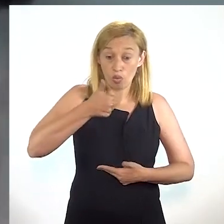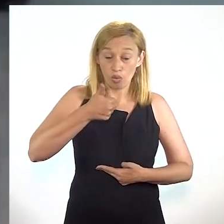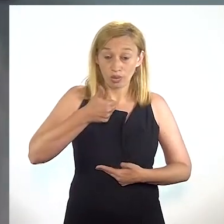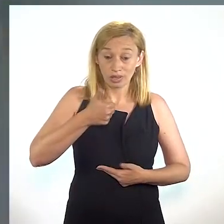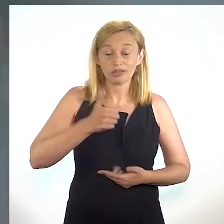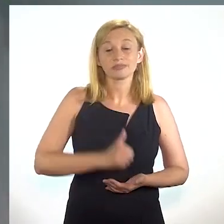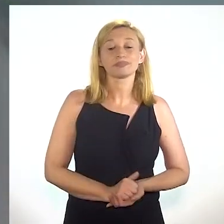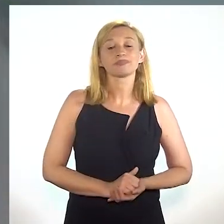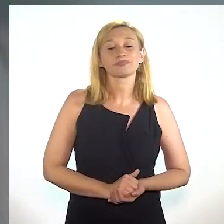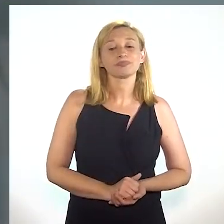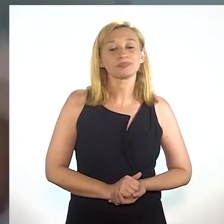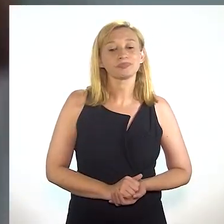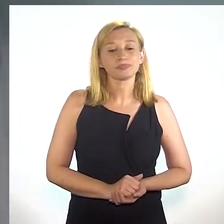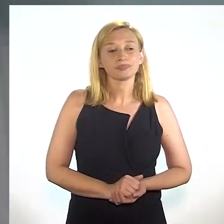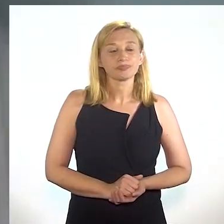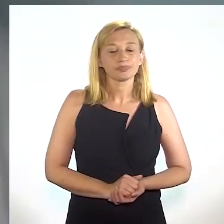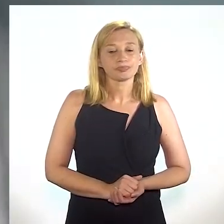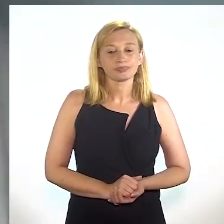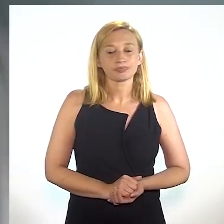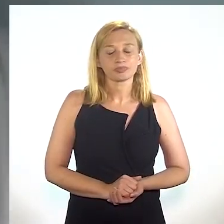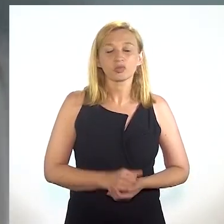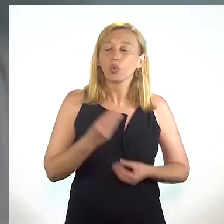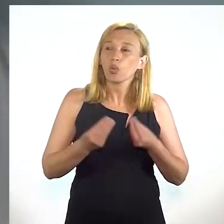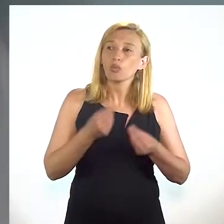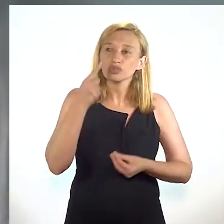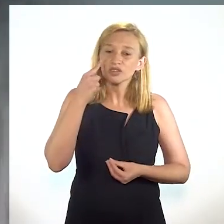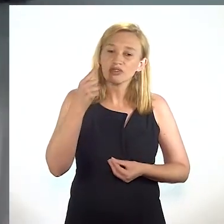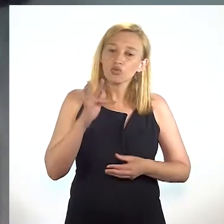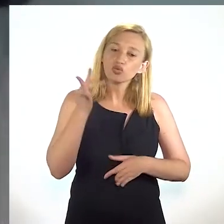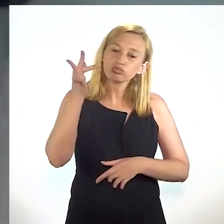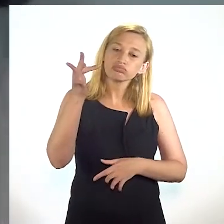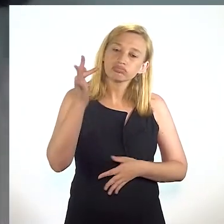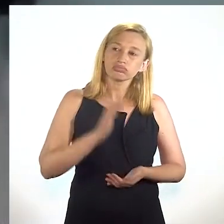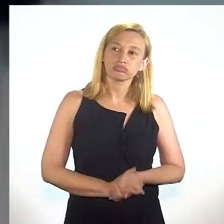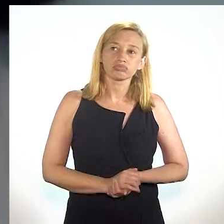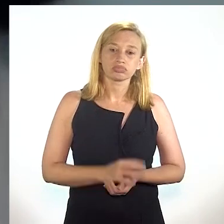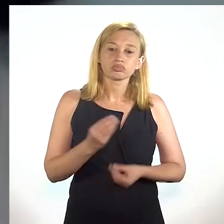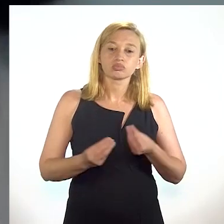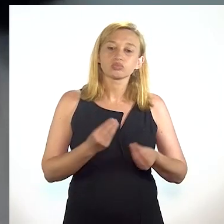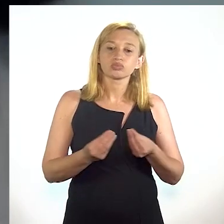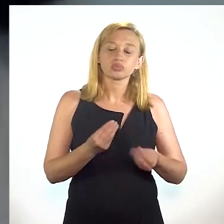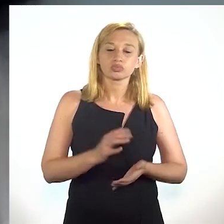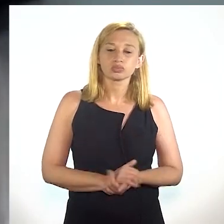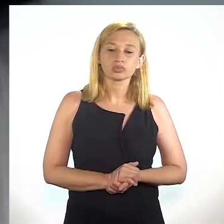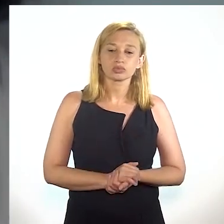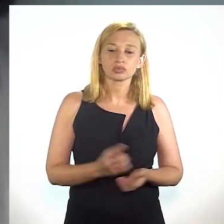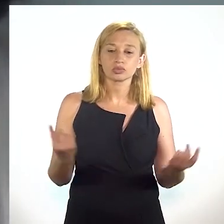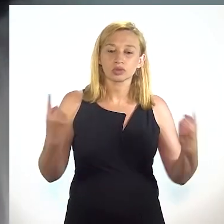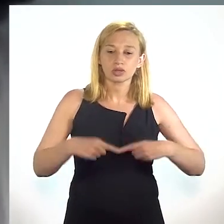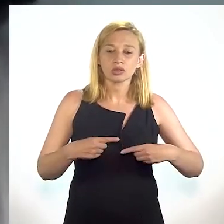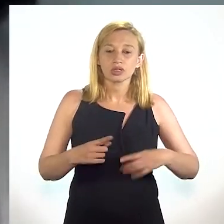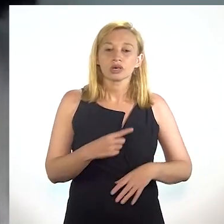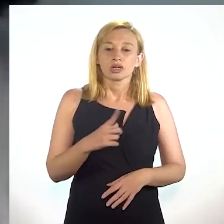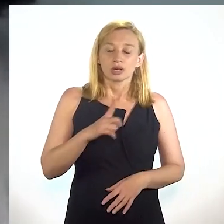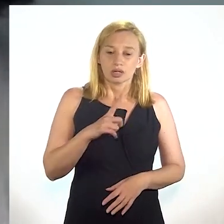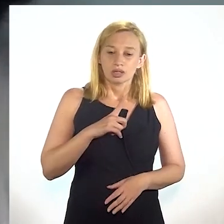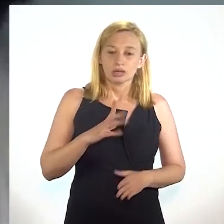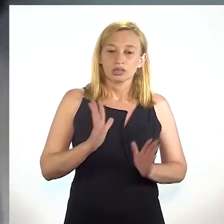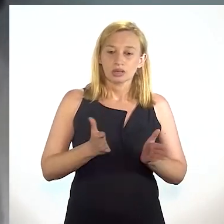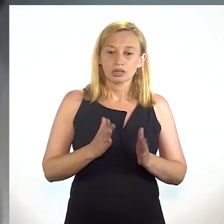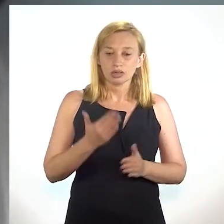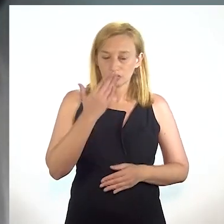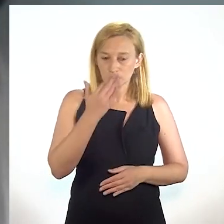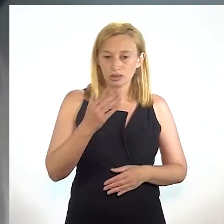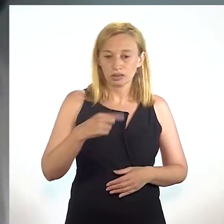um lado positivo, né? Rodando, girando para cima a roda. Como é que você vê o futuro e como é que você